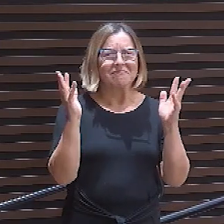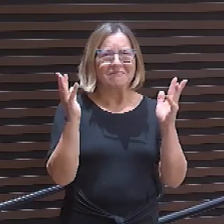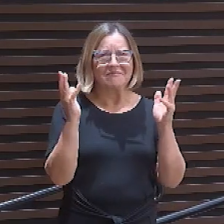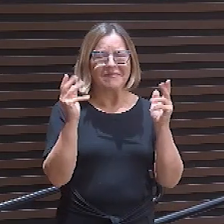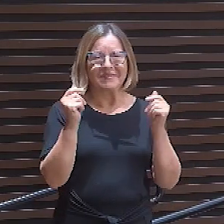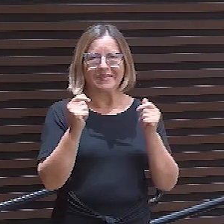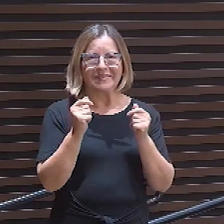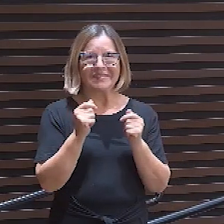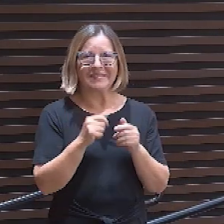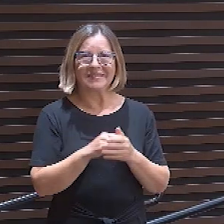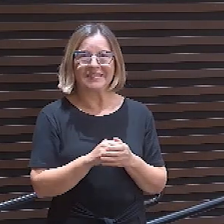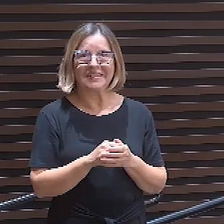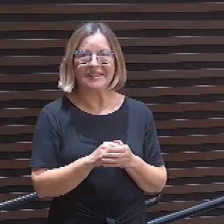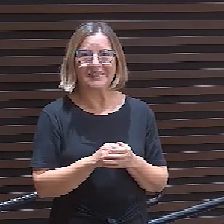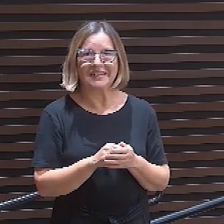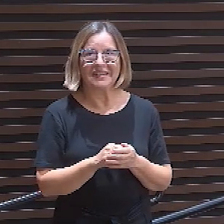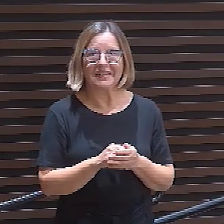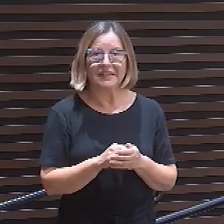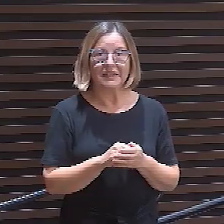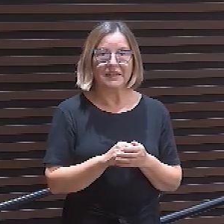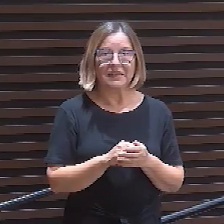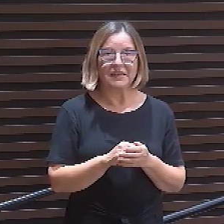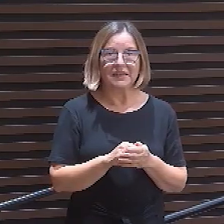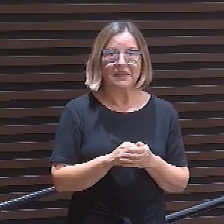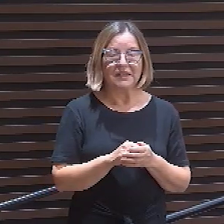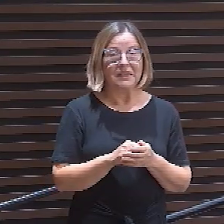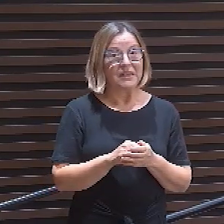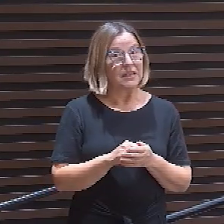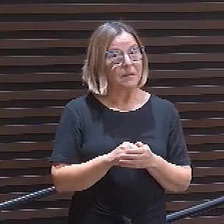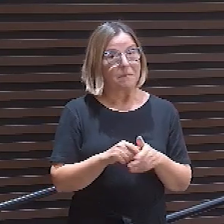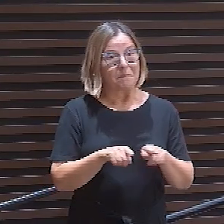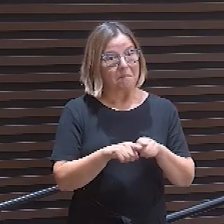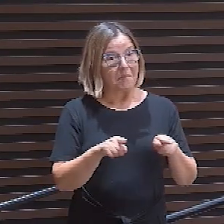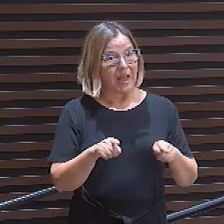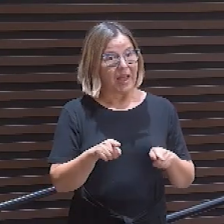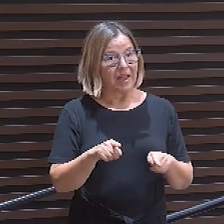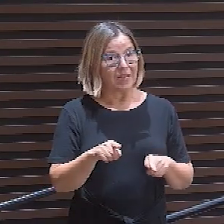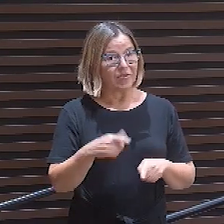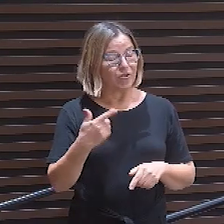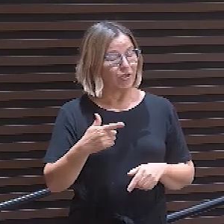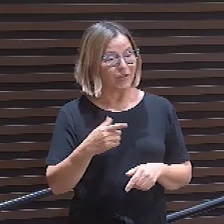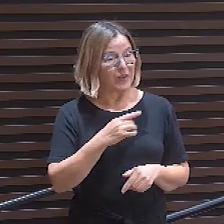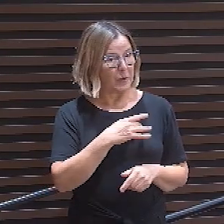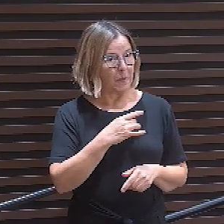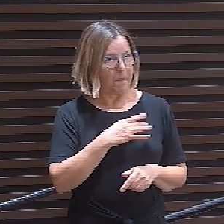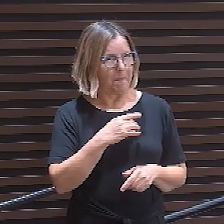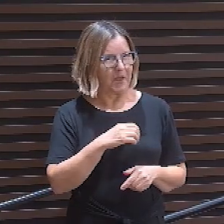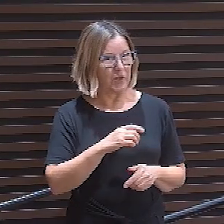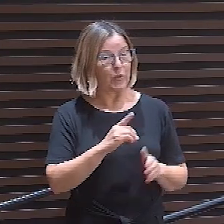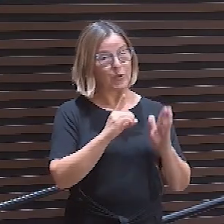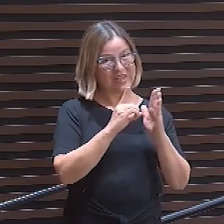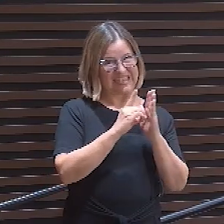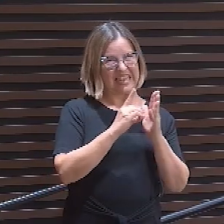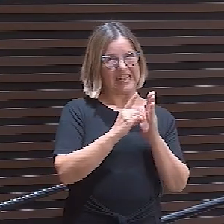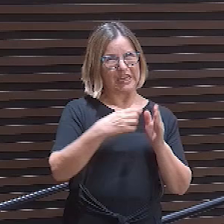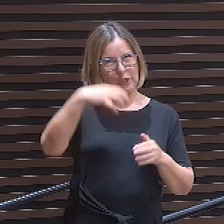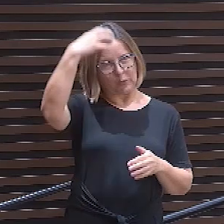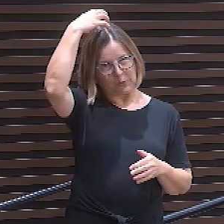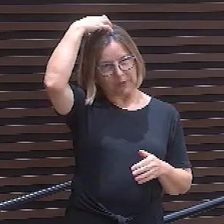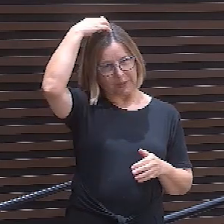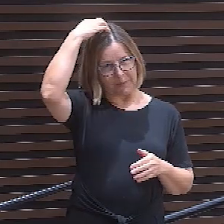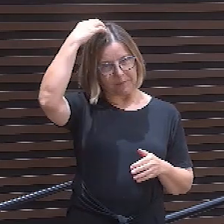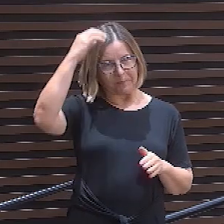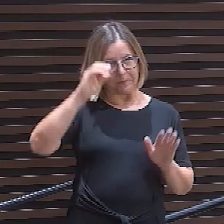Também não ficaram amedrontados pelo decreto do rei. Vou dar uma paradinha na